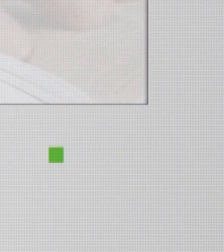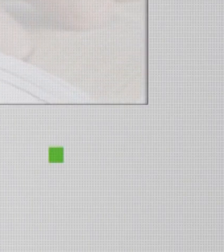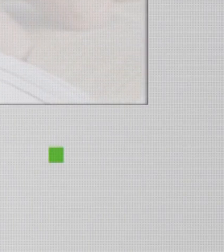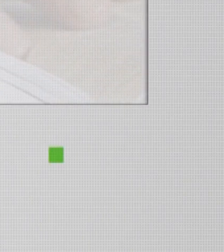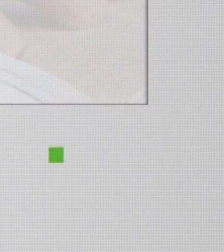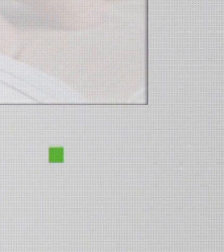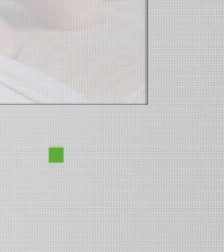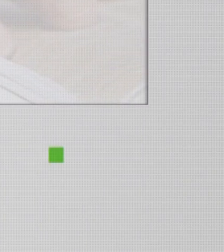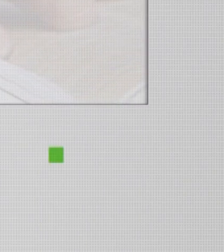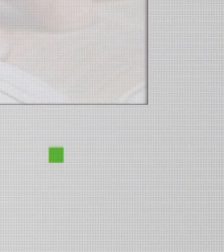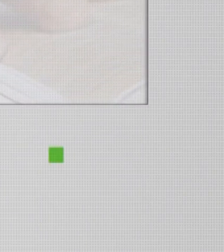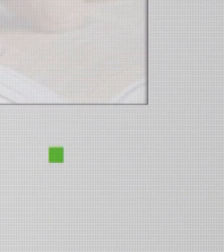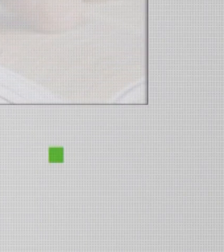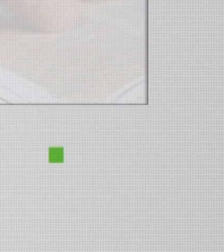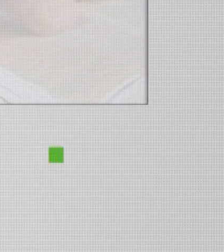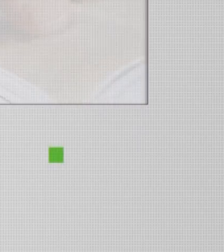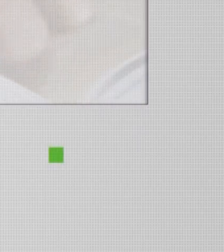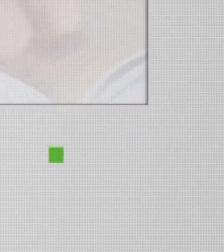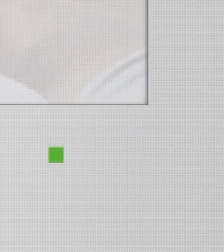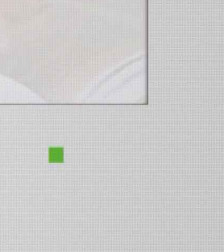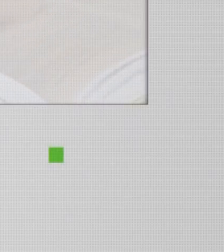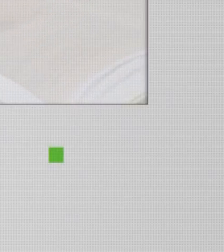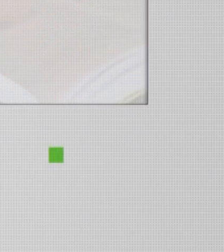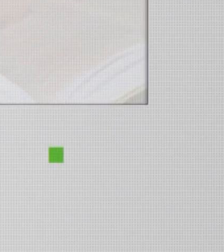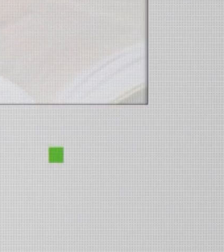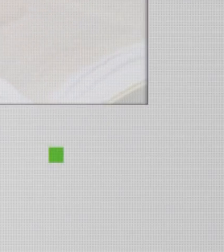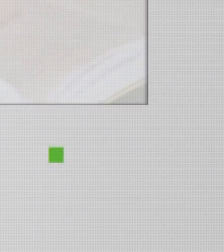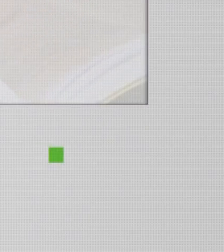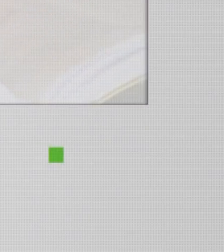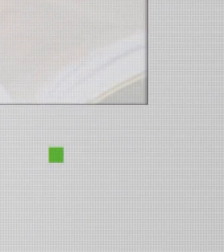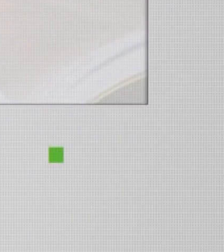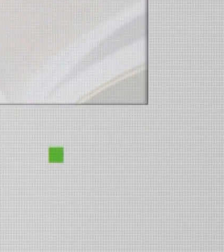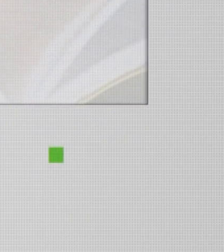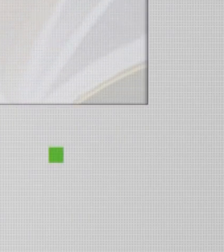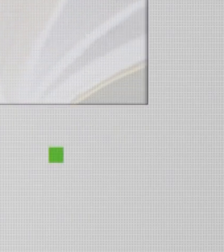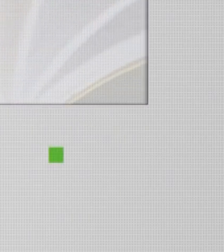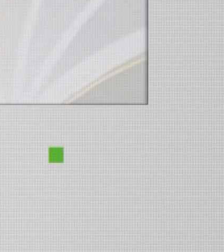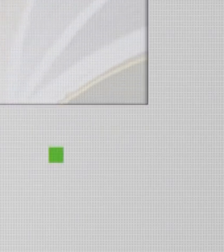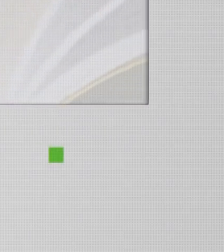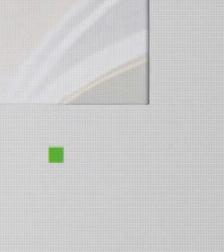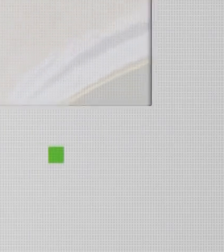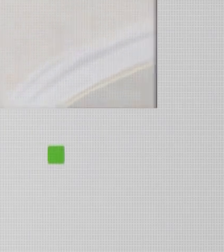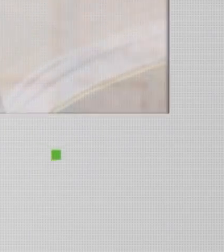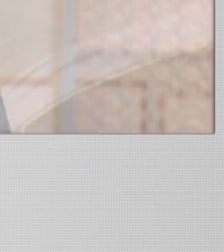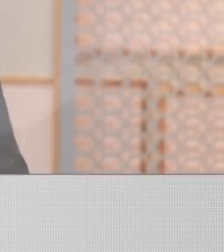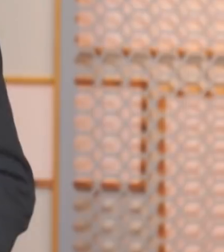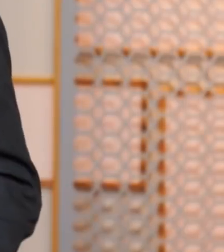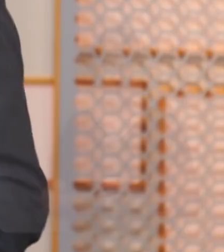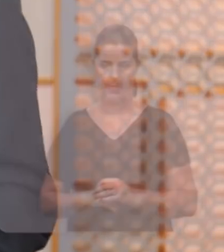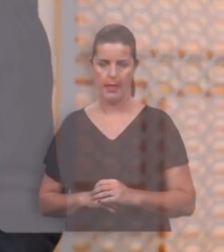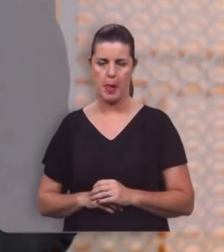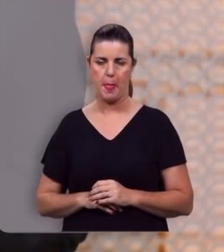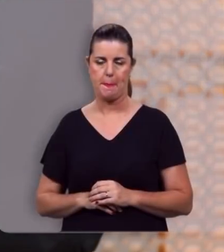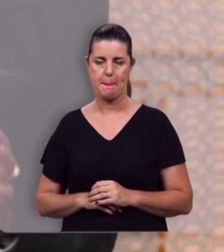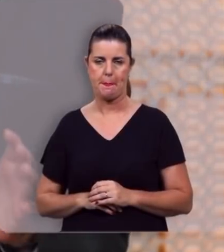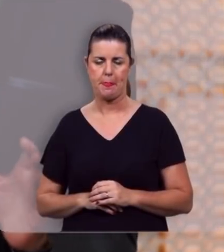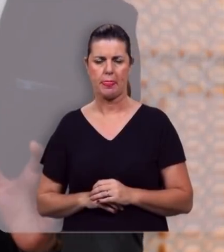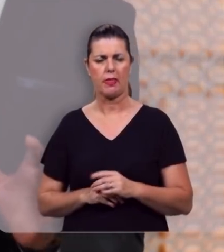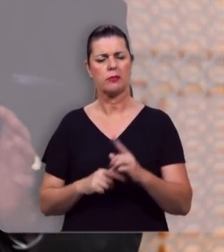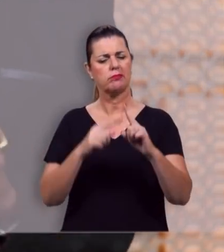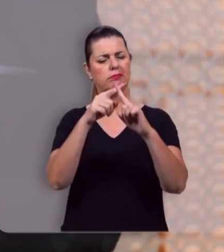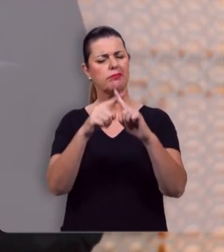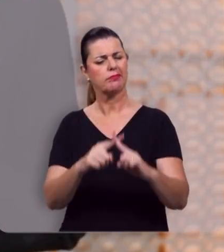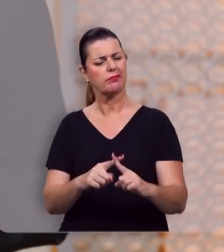vossos filhos a ira, mas criai-os na disciplina e na admoestação do Senhor. O